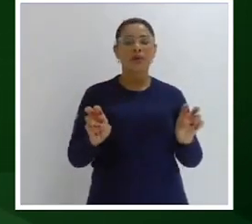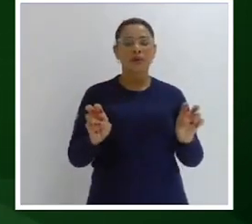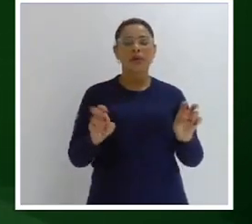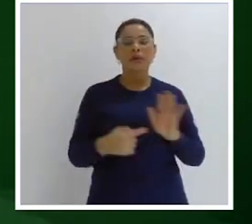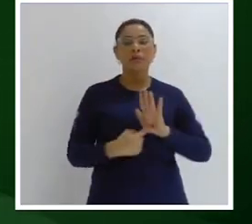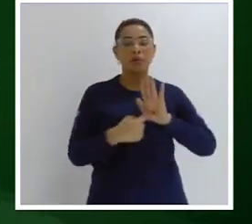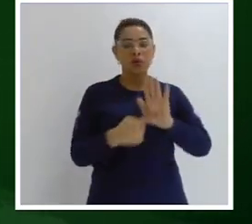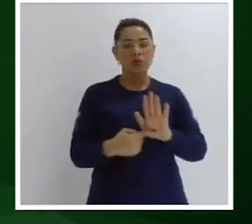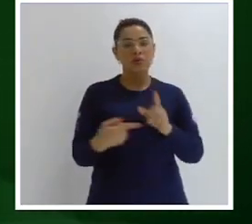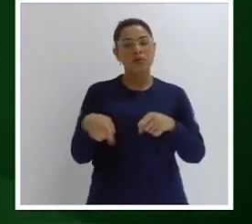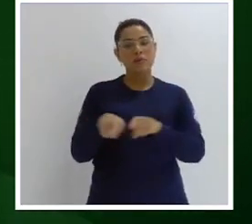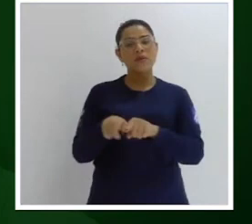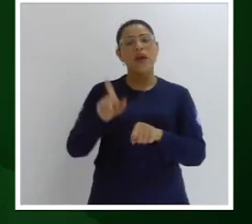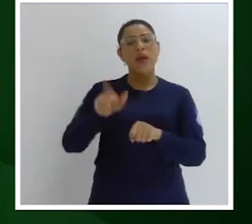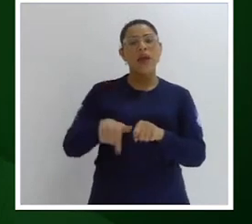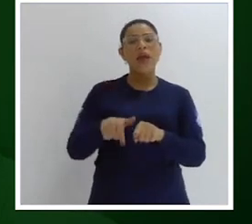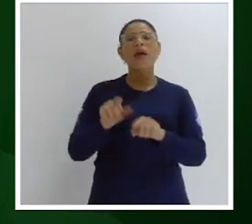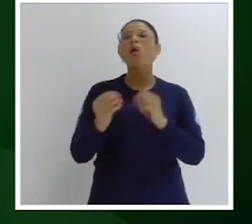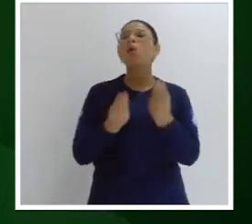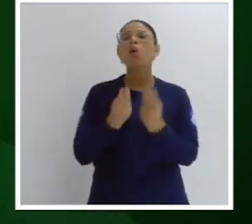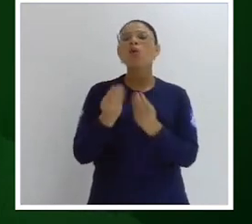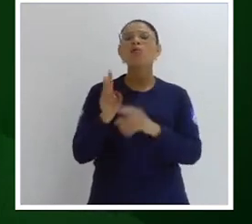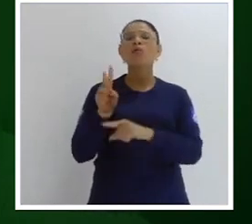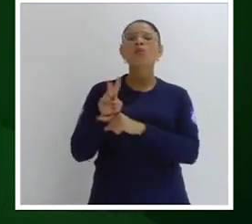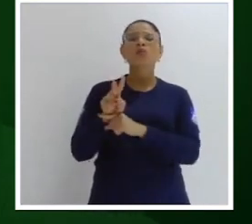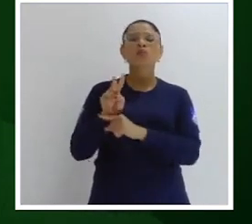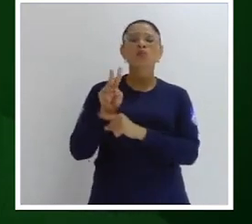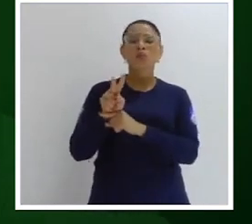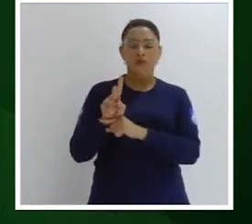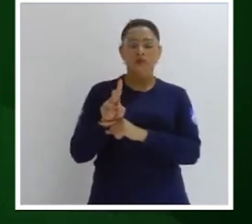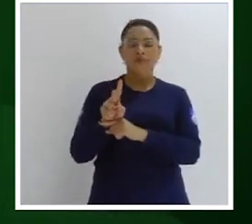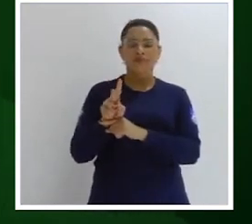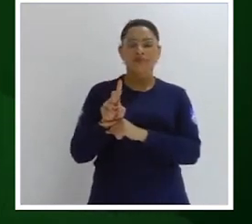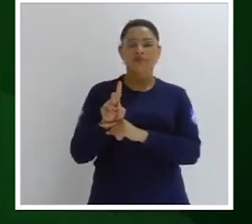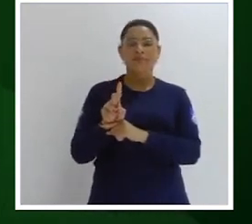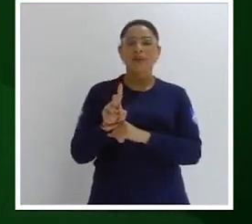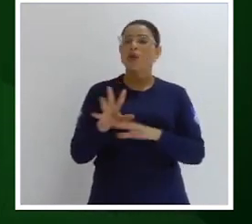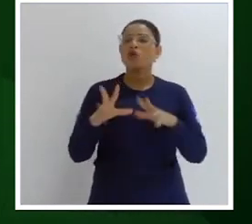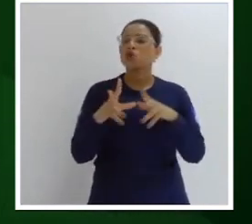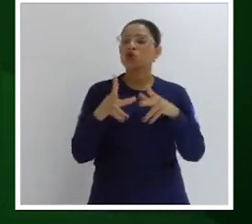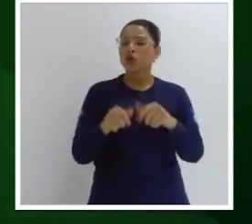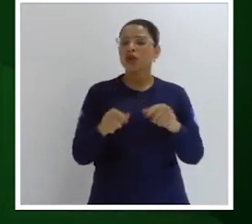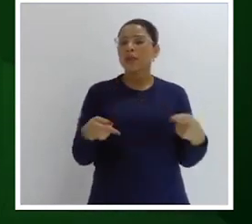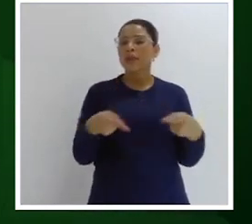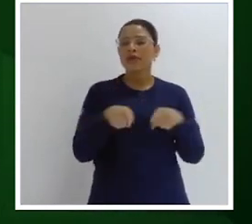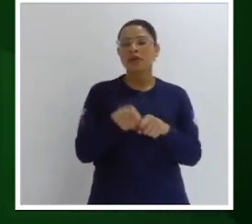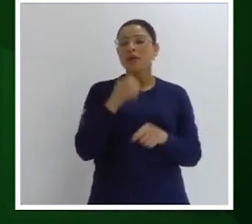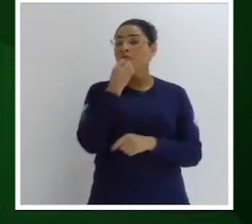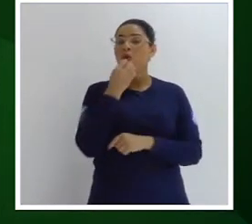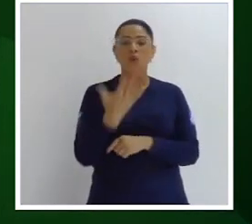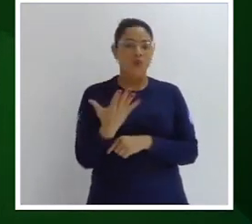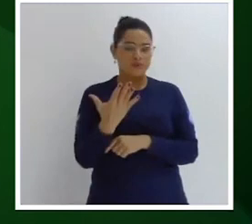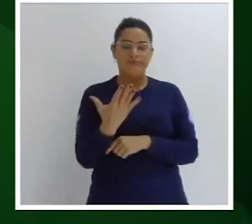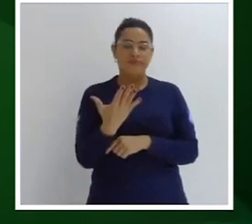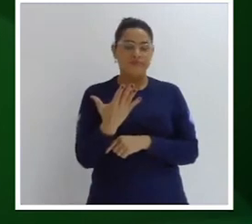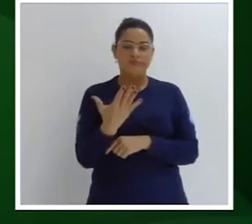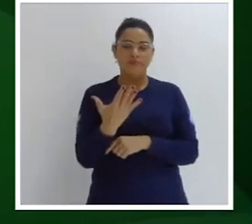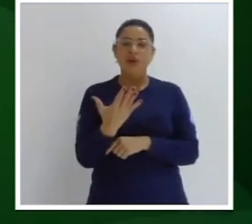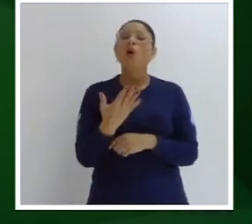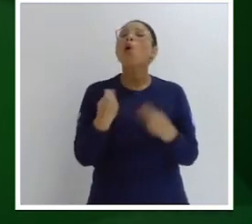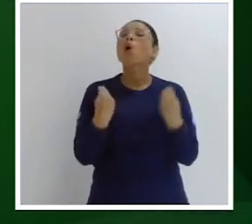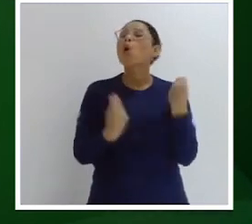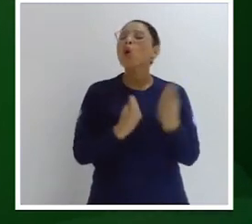sobre as parcerias são a questão dos cuidados nem toda parceria é boa né que